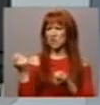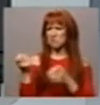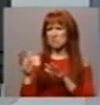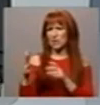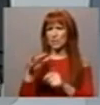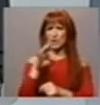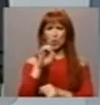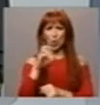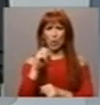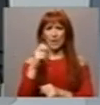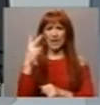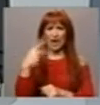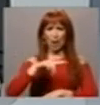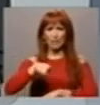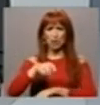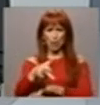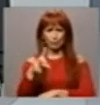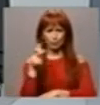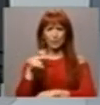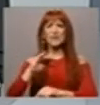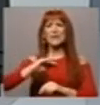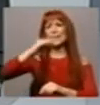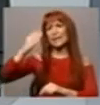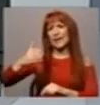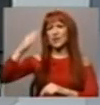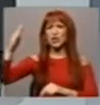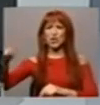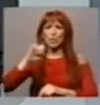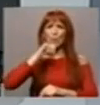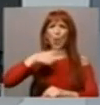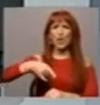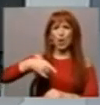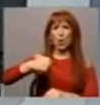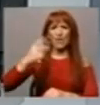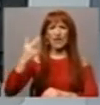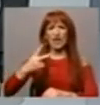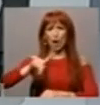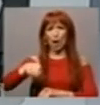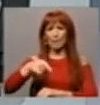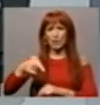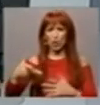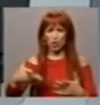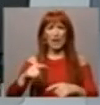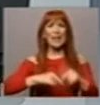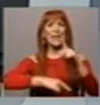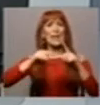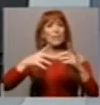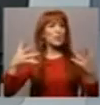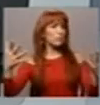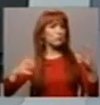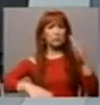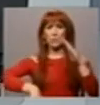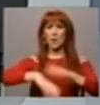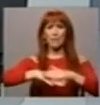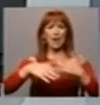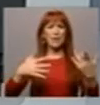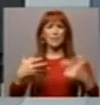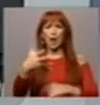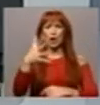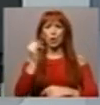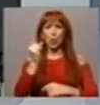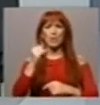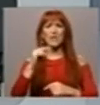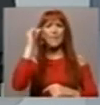dos 80 km por hora, nas terras altas poderão mesmo chegar aos 90. Quanto às temperaturas, temperatura máxima de 12 graus